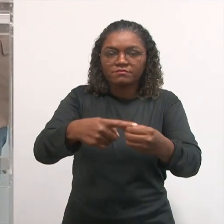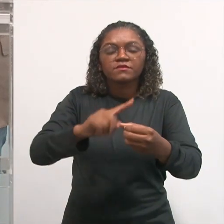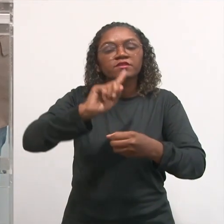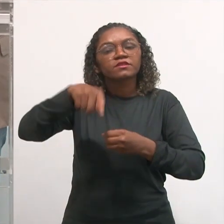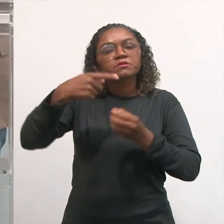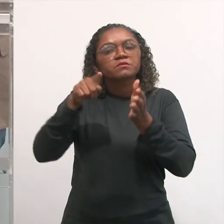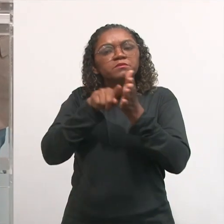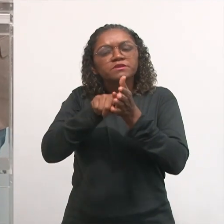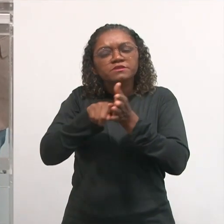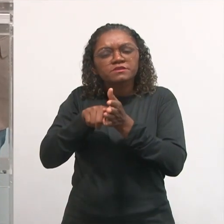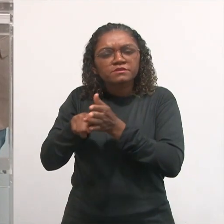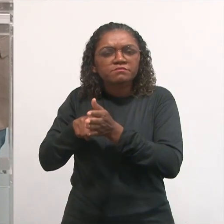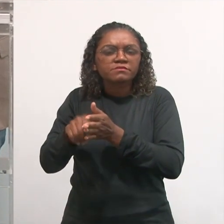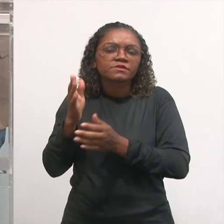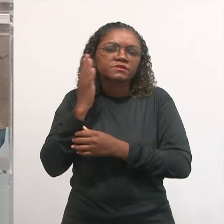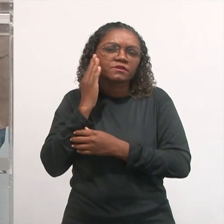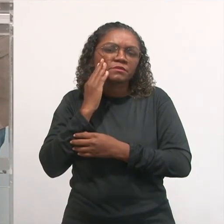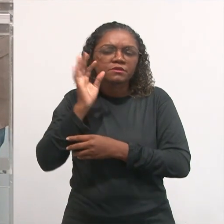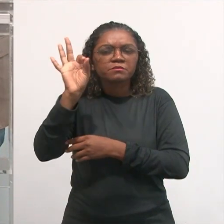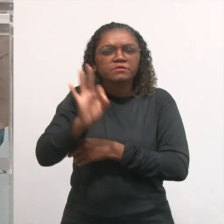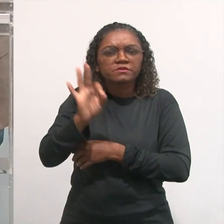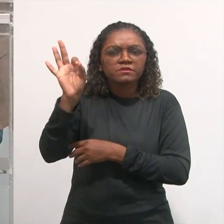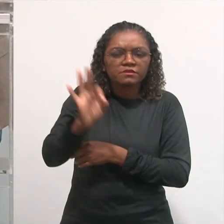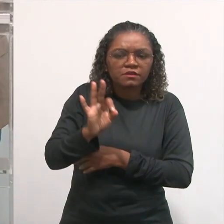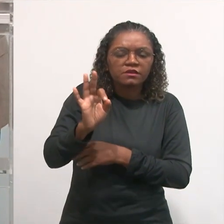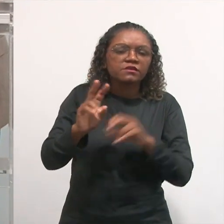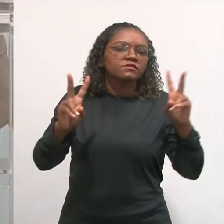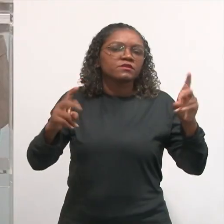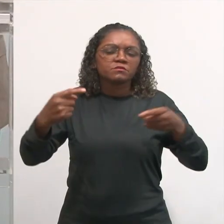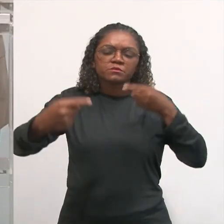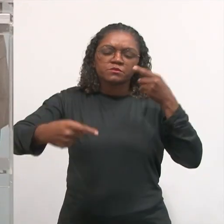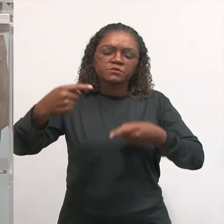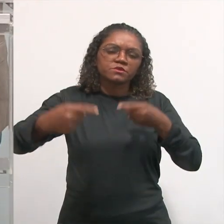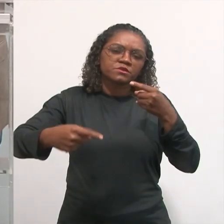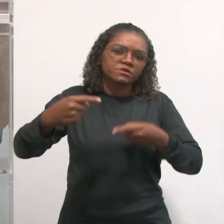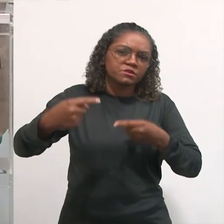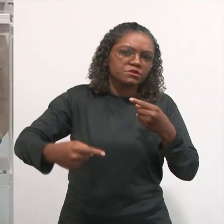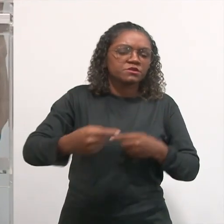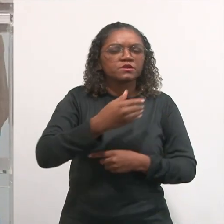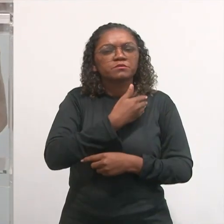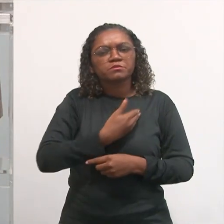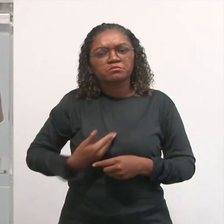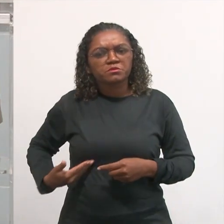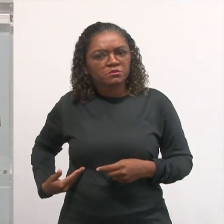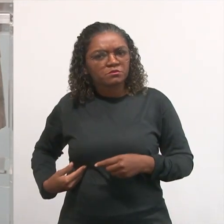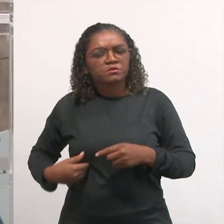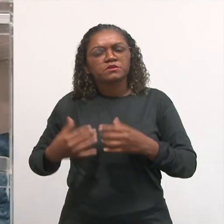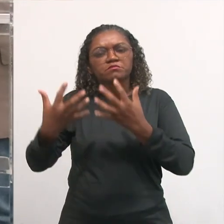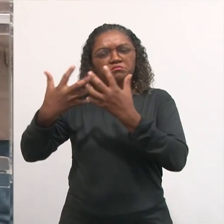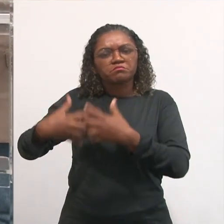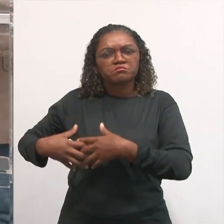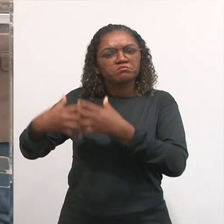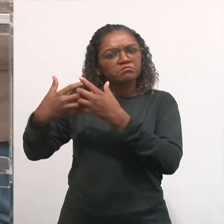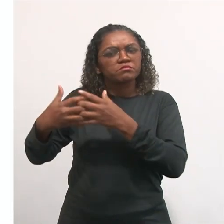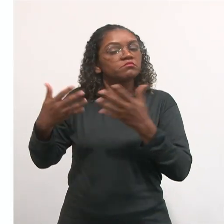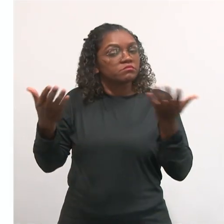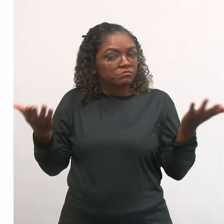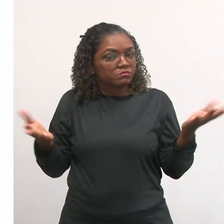sobre uma percepção sobre alguma política pública do Instituto Federal de Rondônia, por exemplo, tá bom? Então